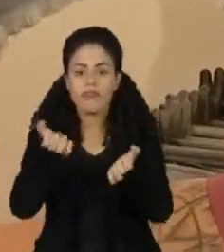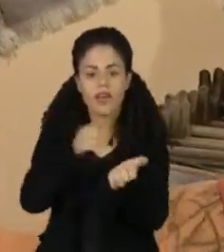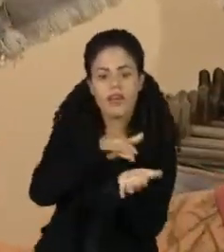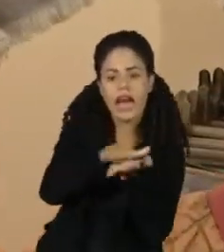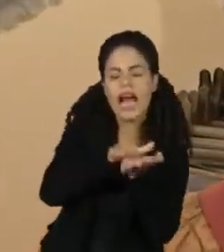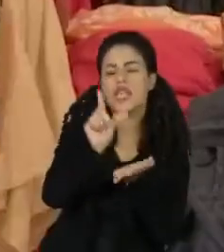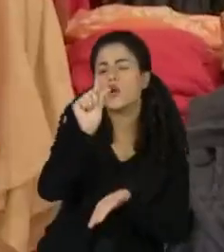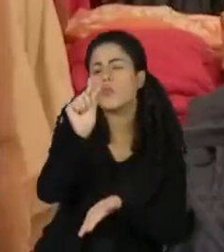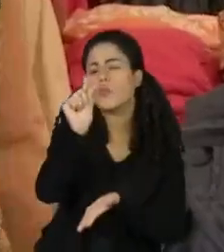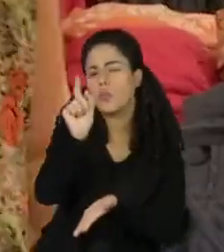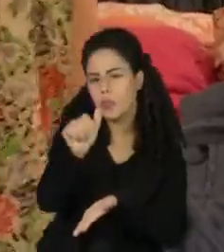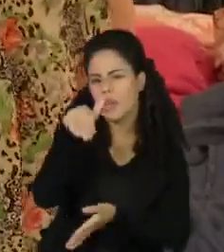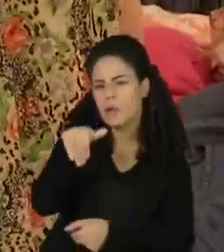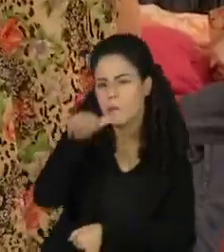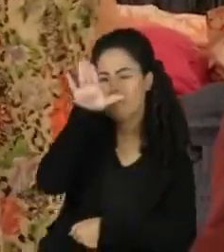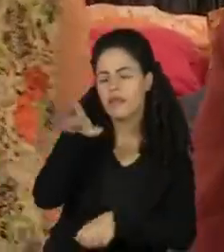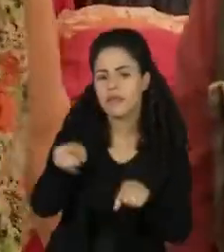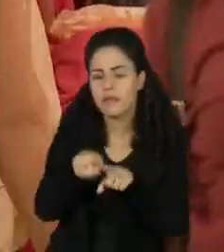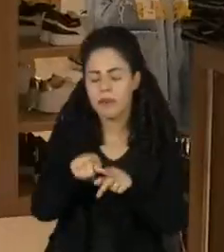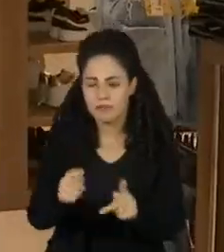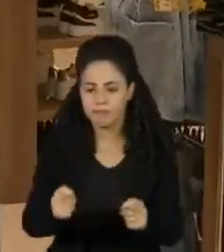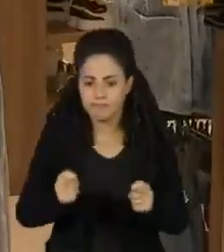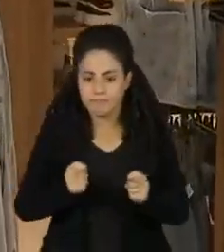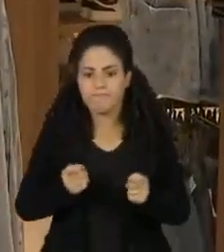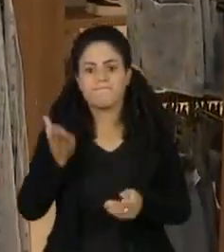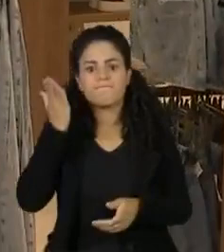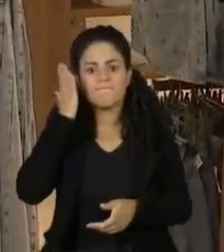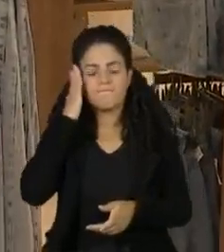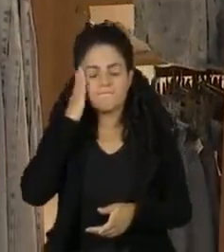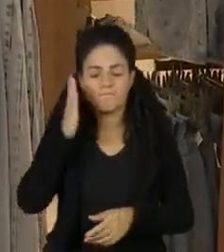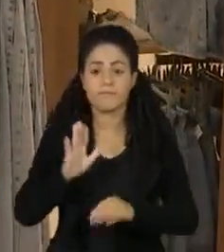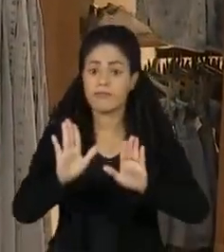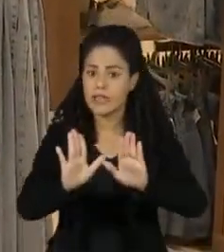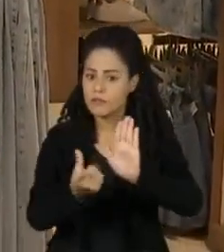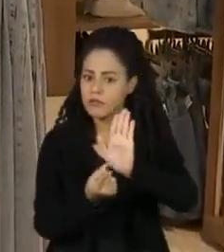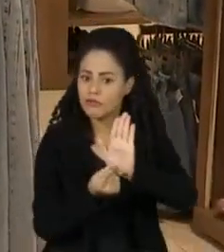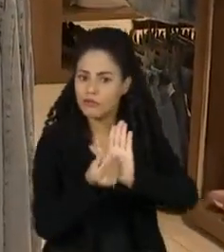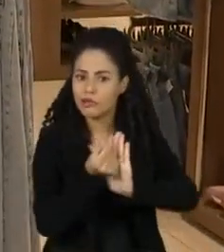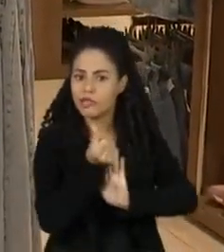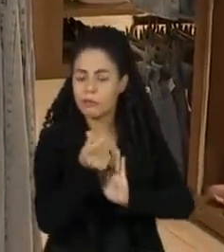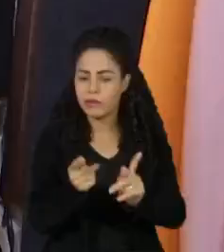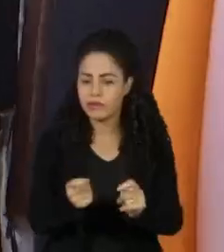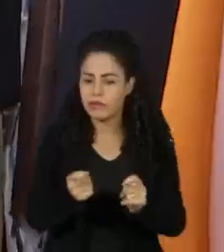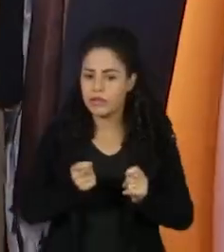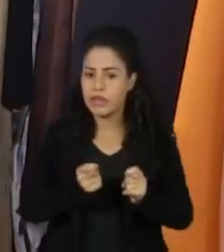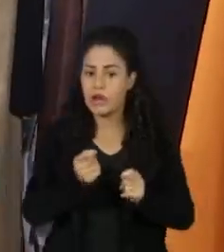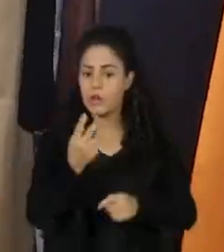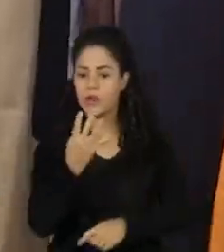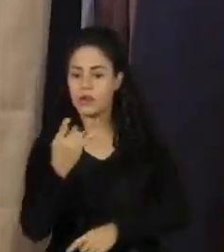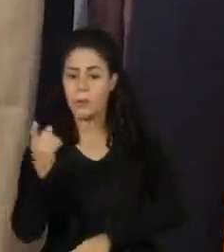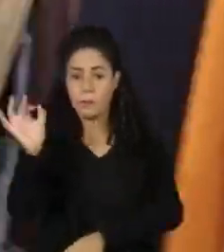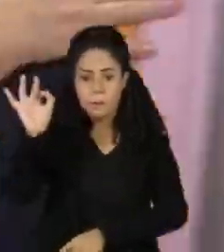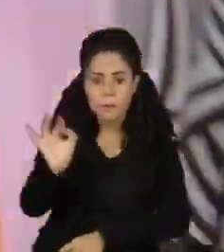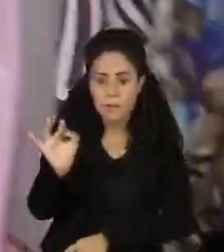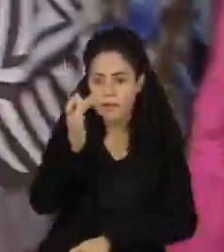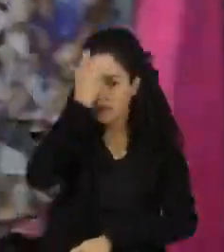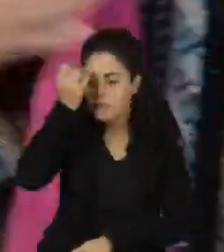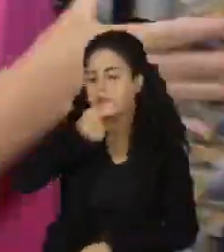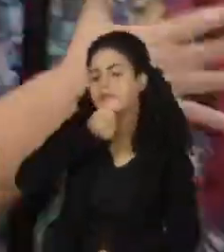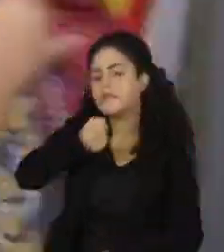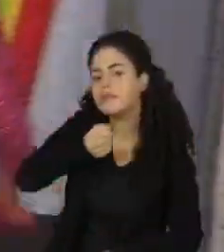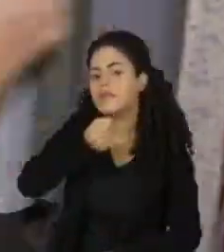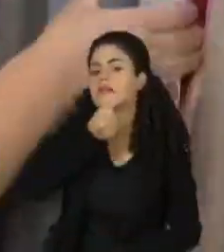um pouco mais, sabe que está um pouco mais apertado. E por conta desse orçamento mais apertado, 41% dos